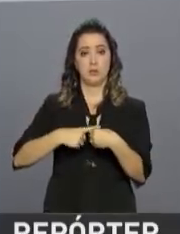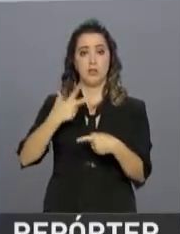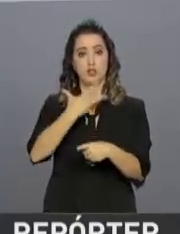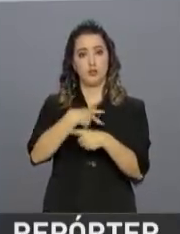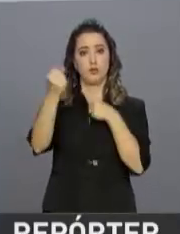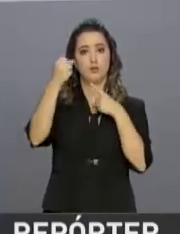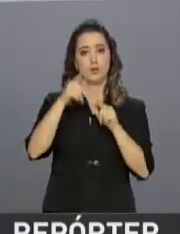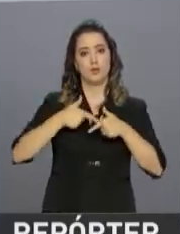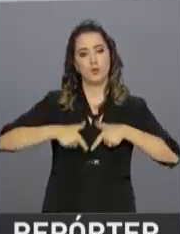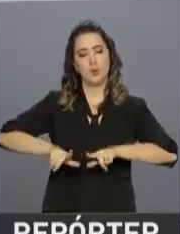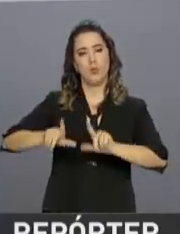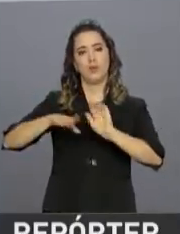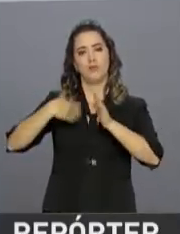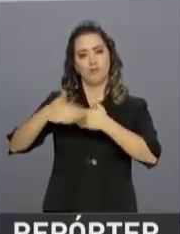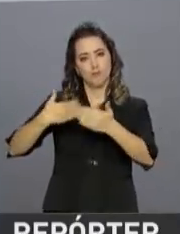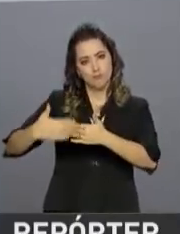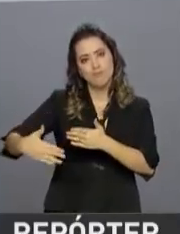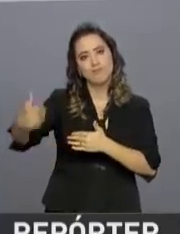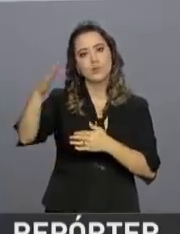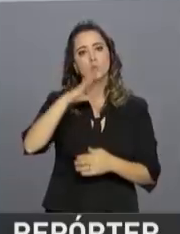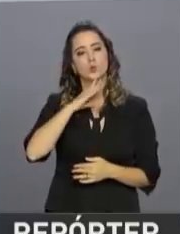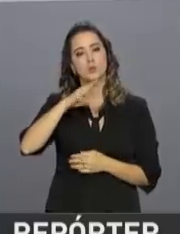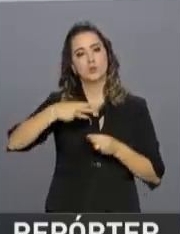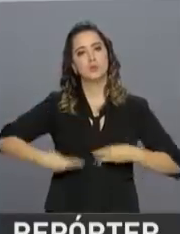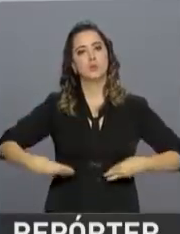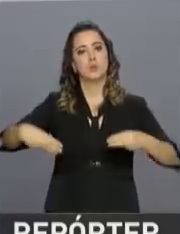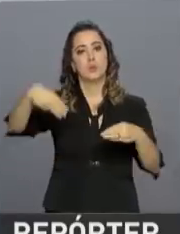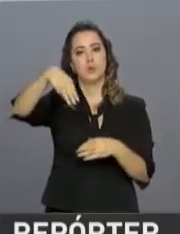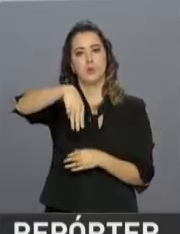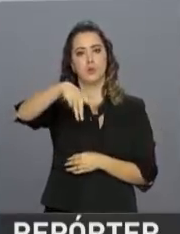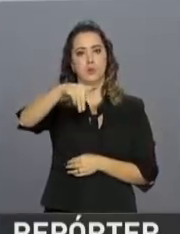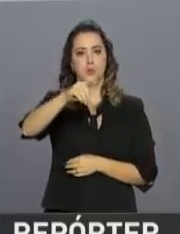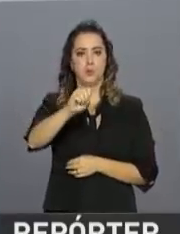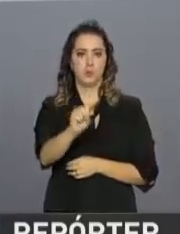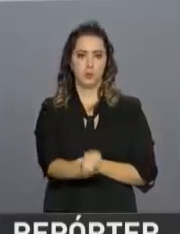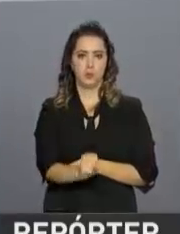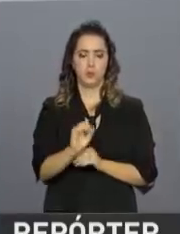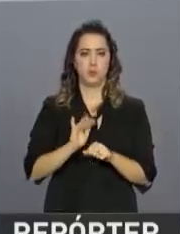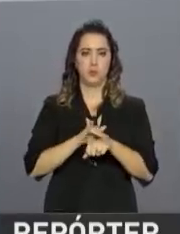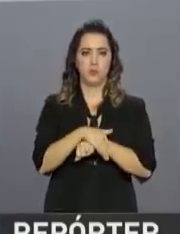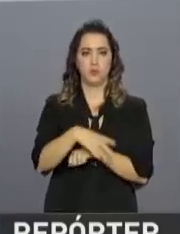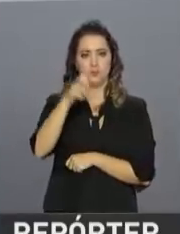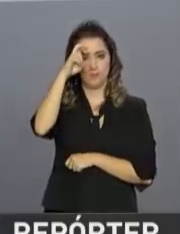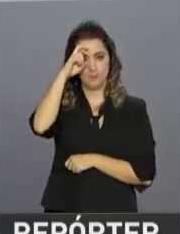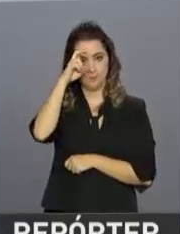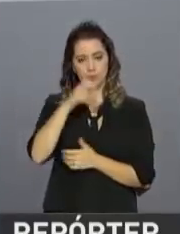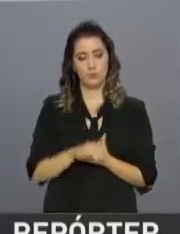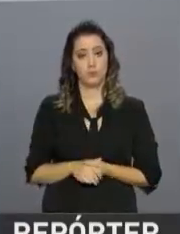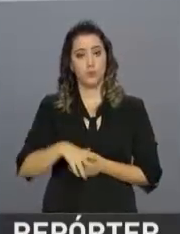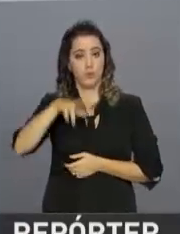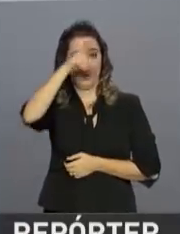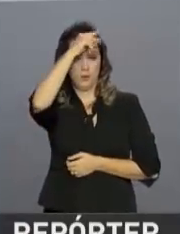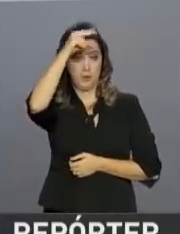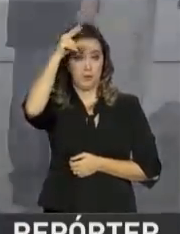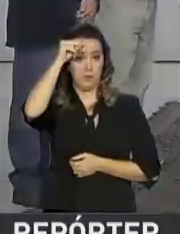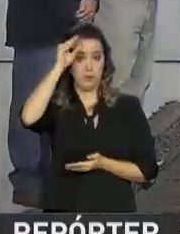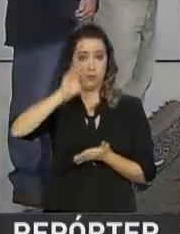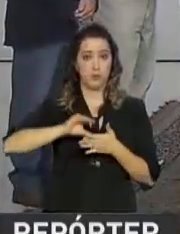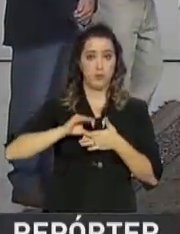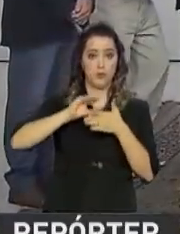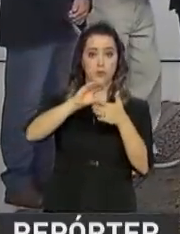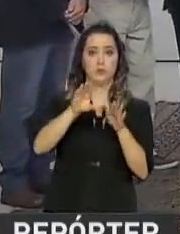vencedores do Prêmio Progredir foram reconhecidos pelo Ministério do Desenvolvimento Social na noite desta quinta-feira. Os prefeitos